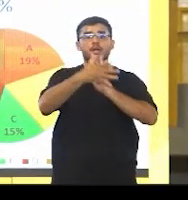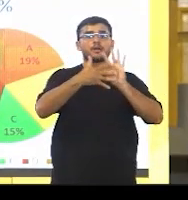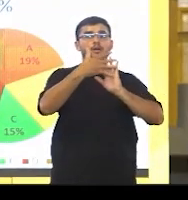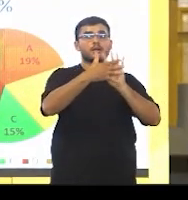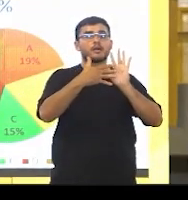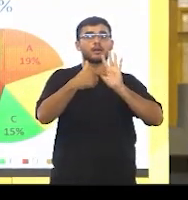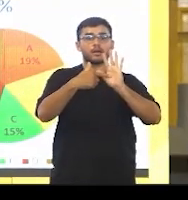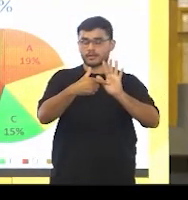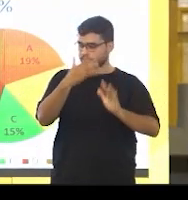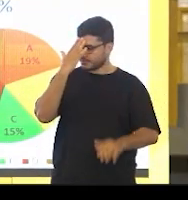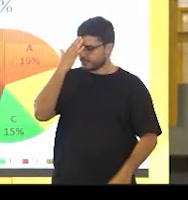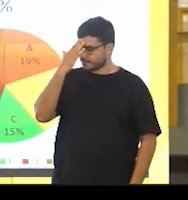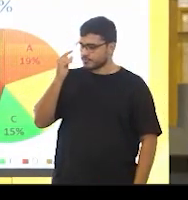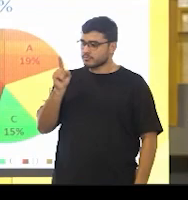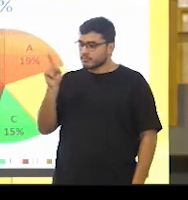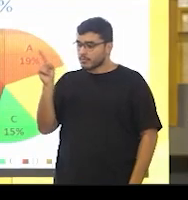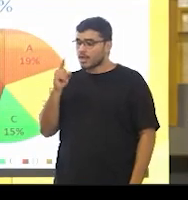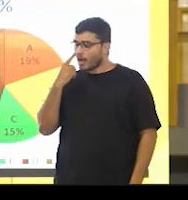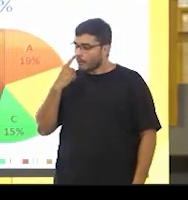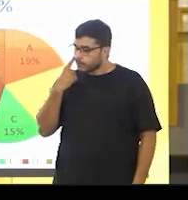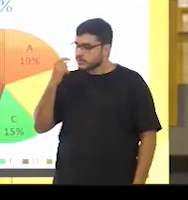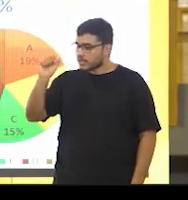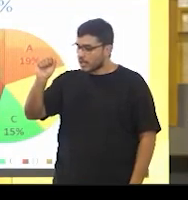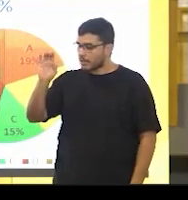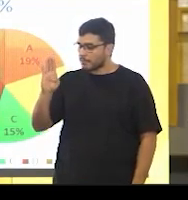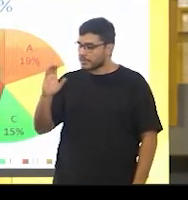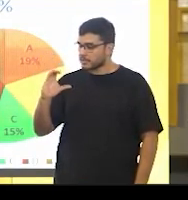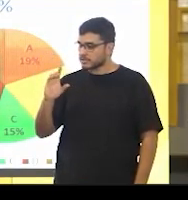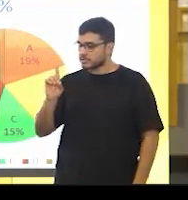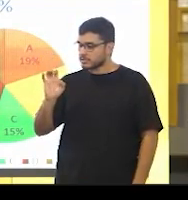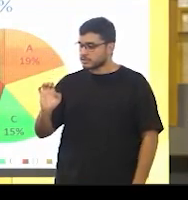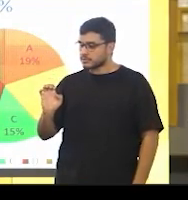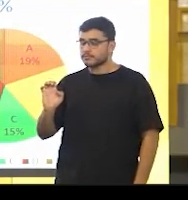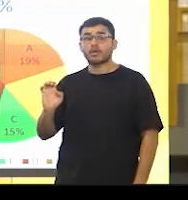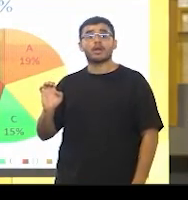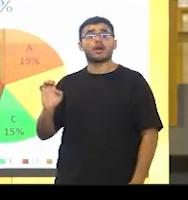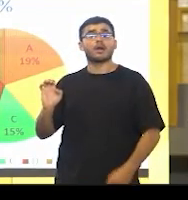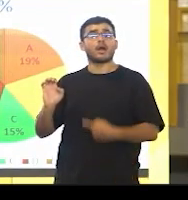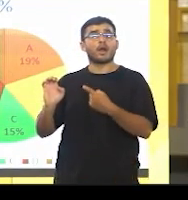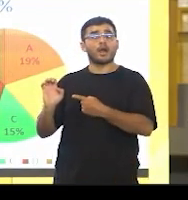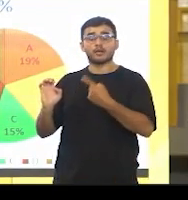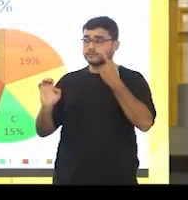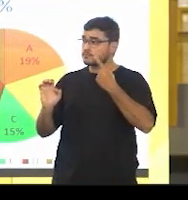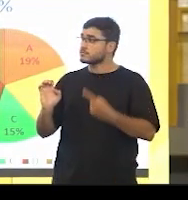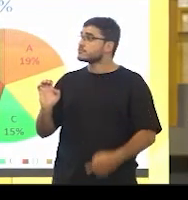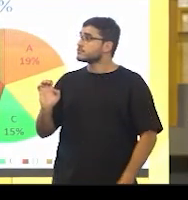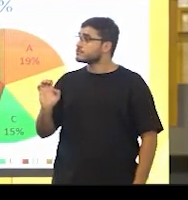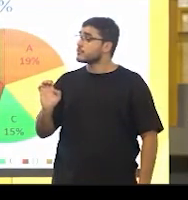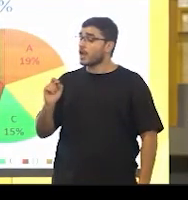texto proposto para a resolução da questão, e eu vou dizer assim, ó,